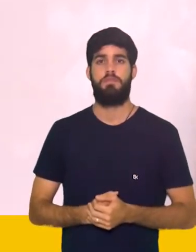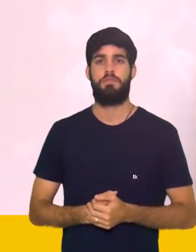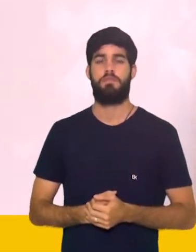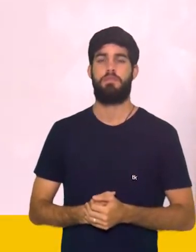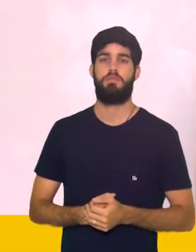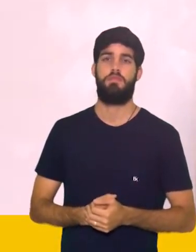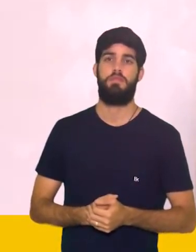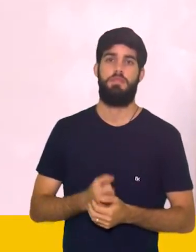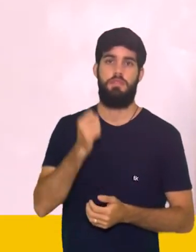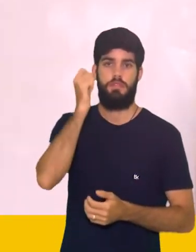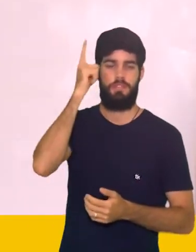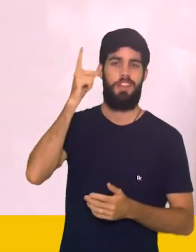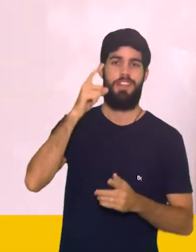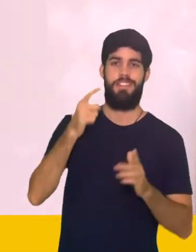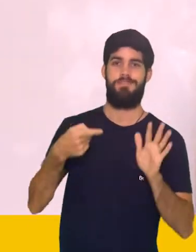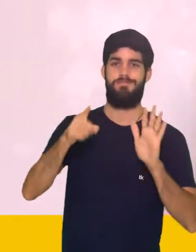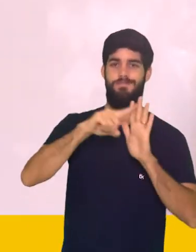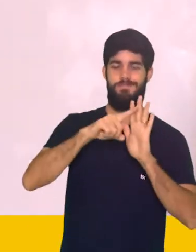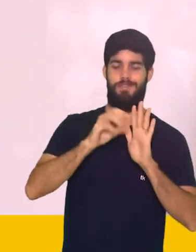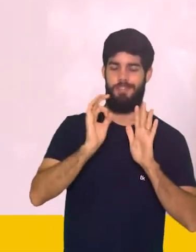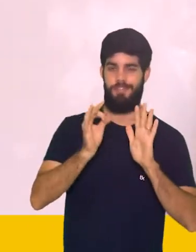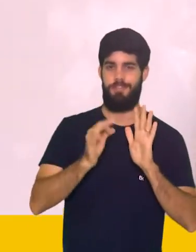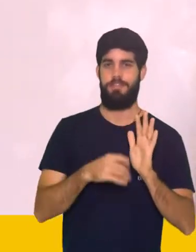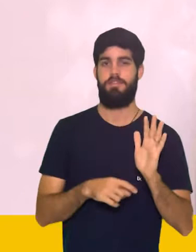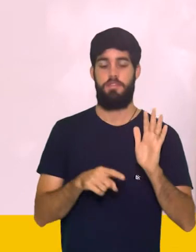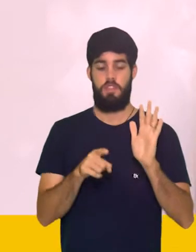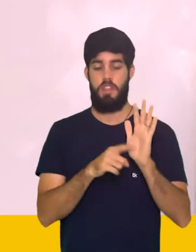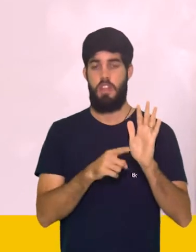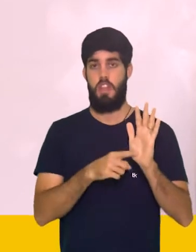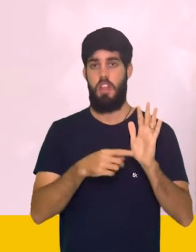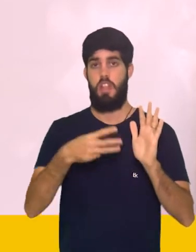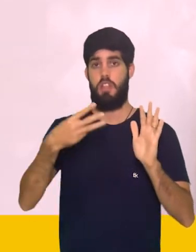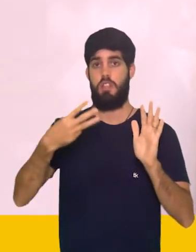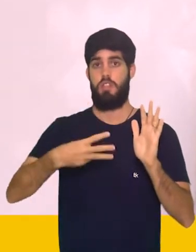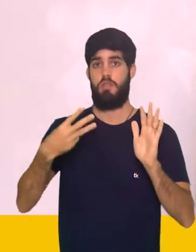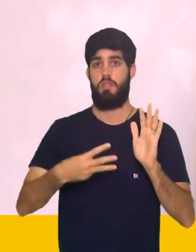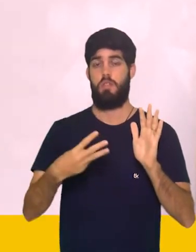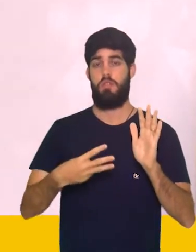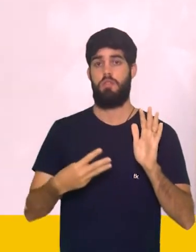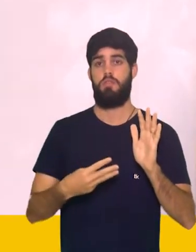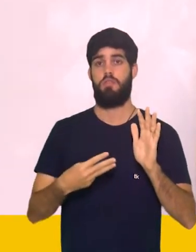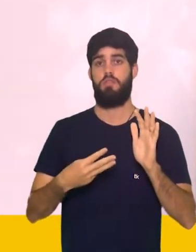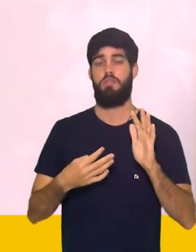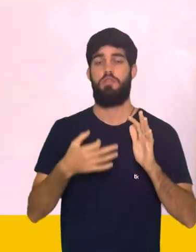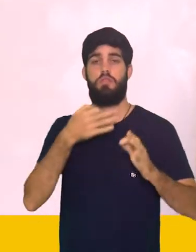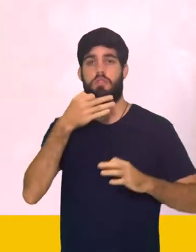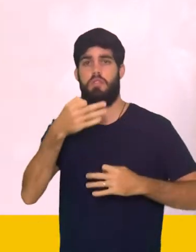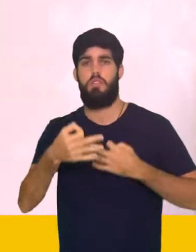essa ideia aqui. No terceiro, você argumenta